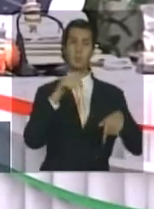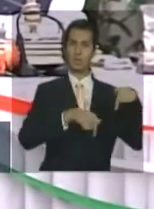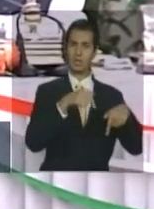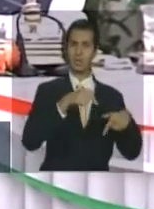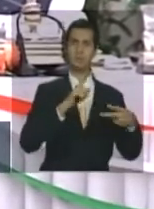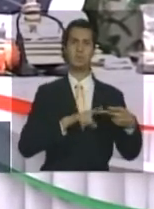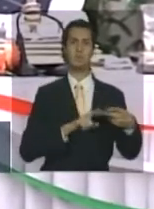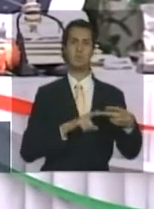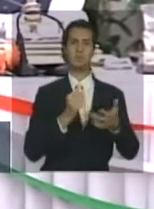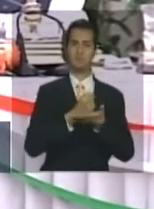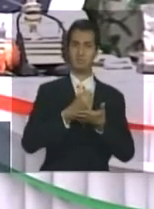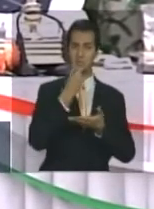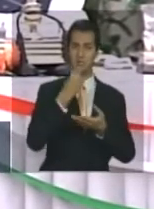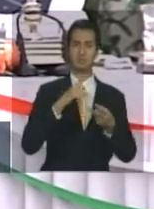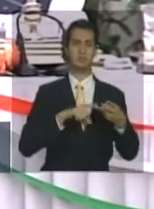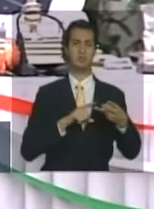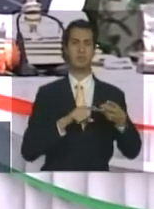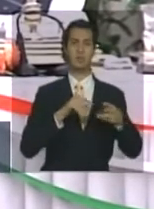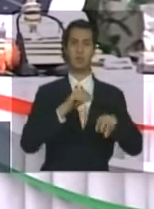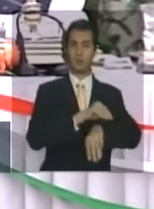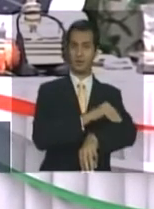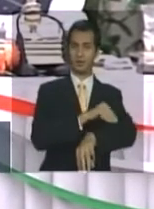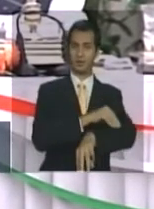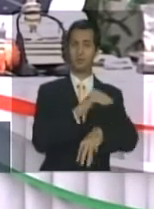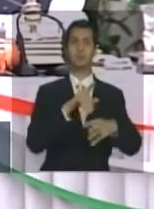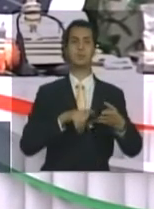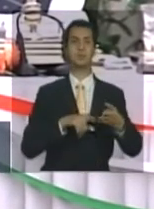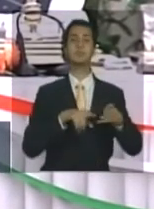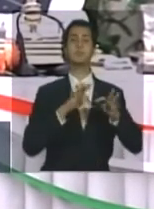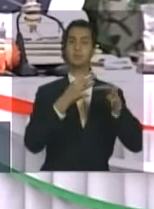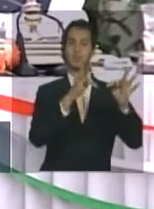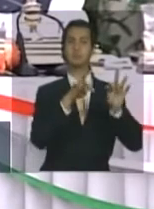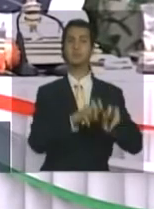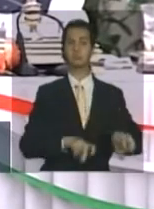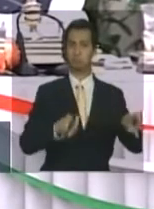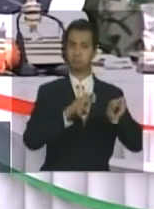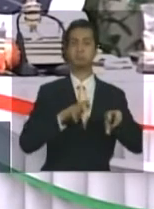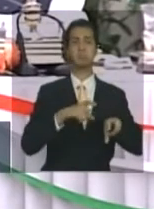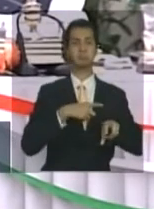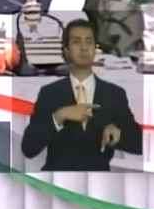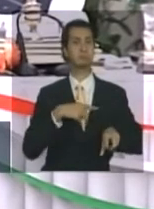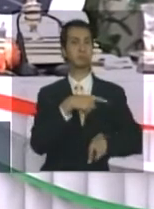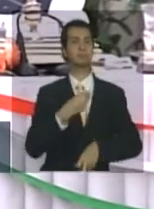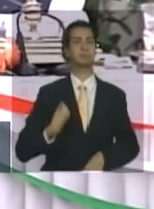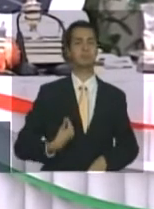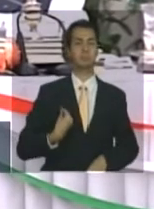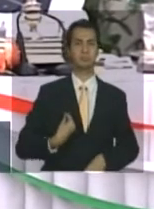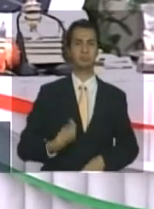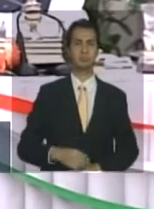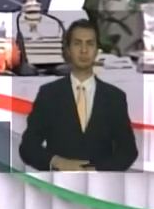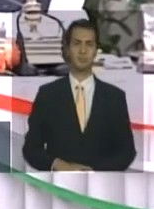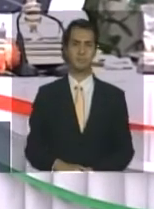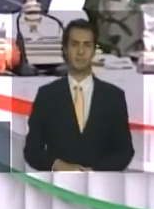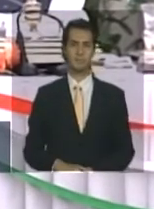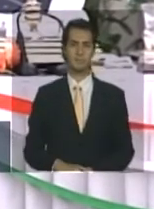de informação. Sectors ranging from chemical, pharmaceutical, sugar and ethanol production, information